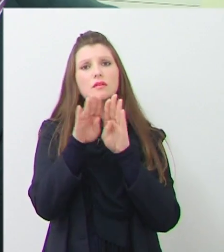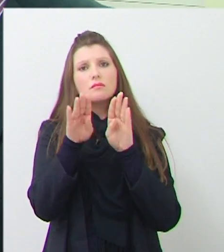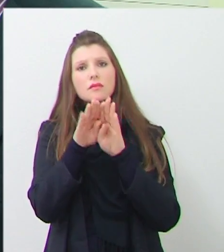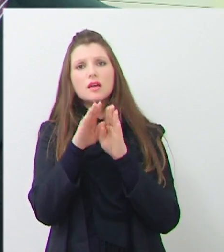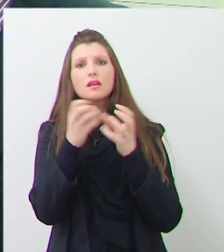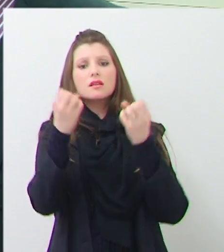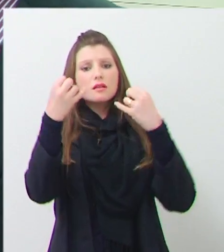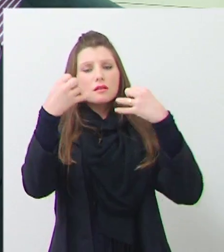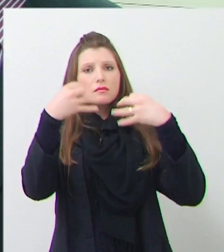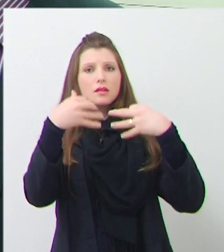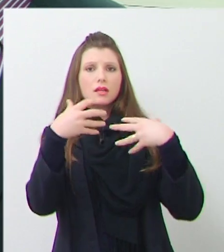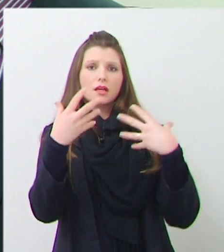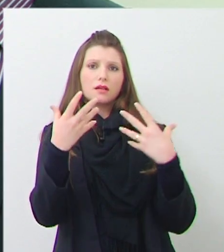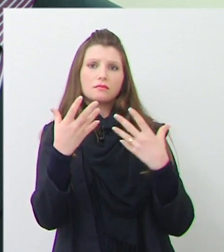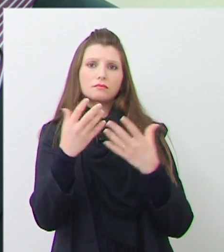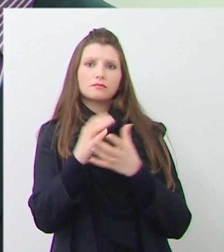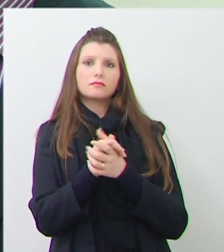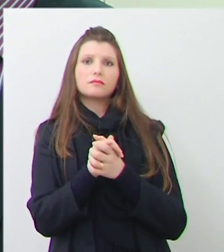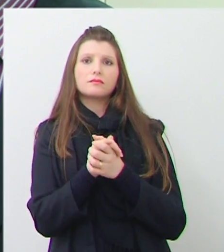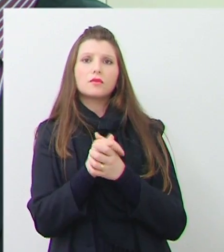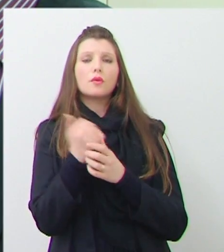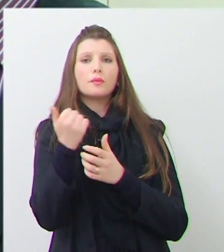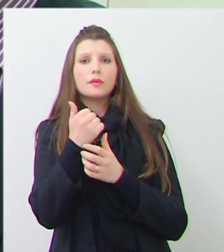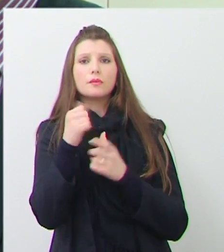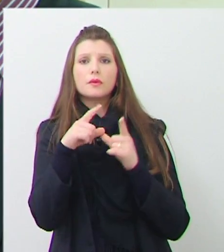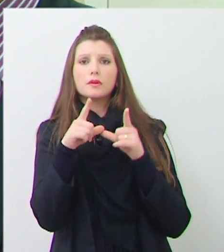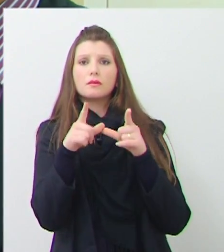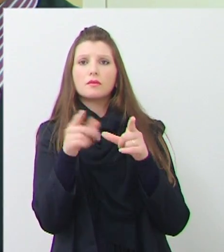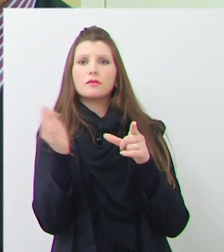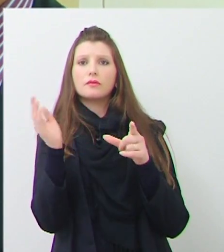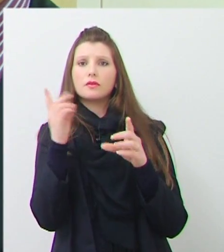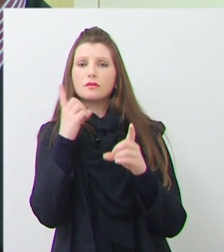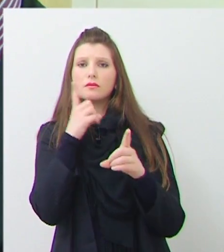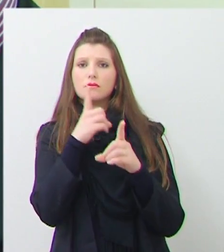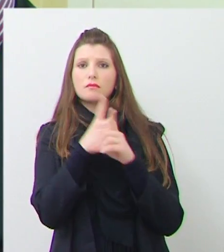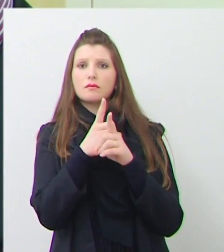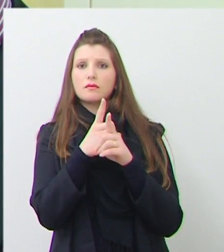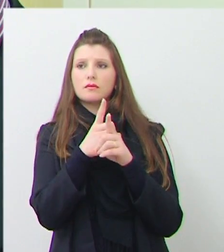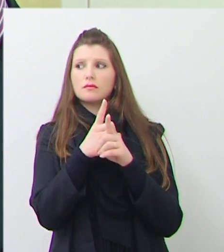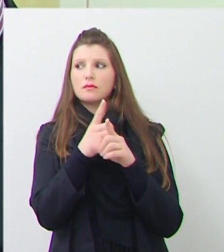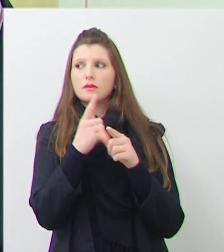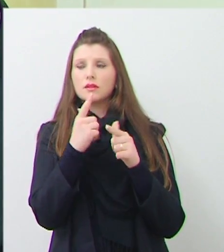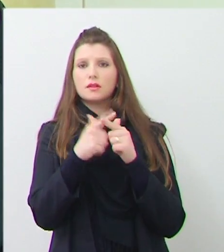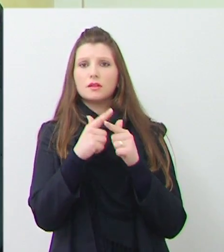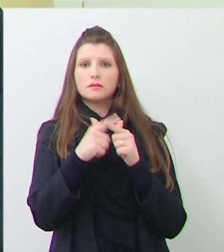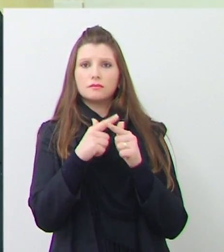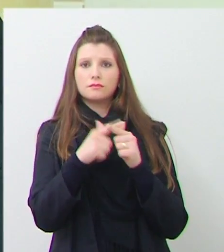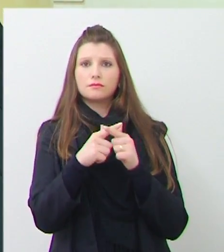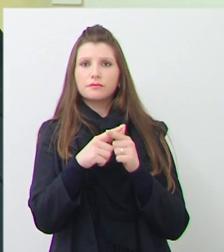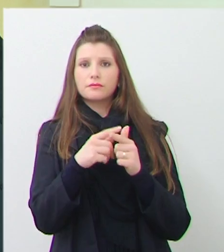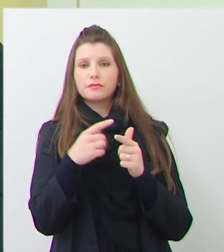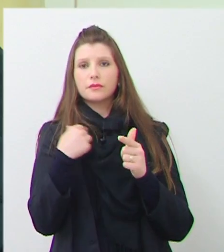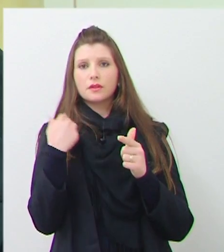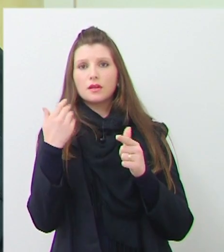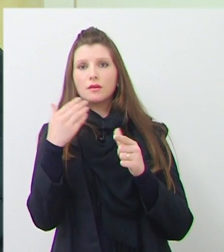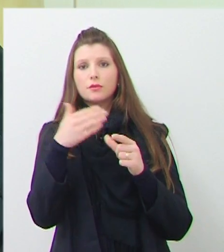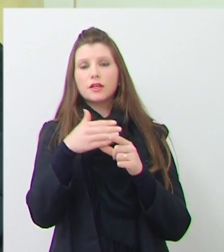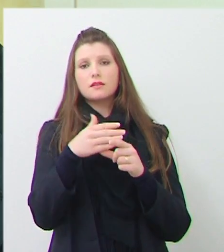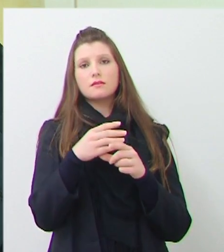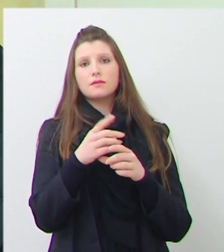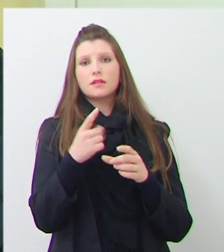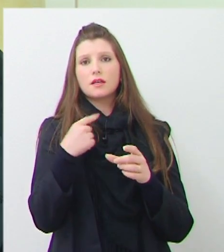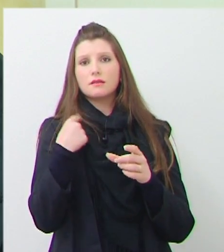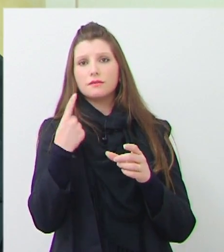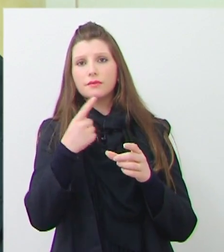as explicações cabíveis. O primeiro requerimento, ele vem de encontro a uma necessidade de trânsito lá na Vante Rovares, ali próximo